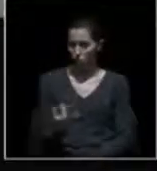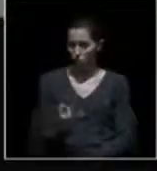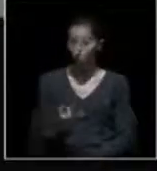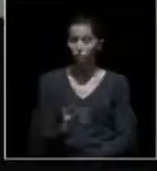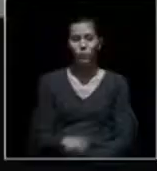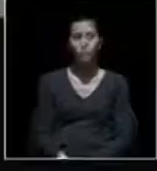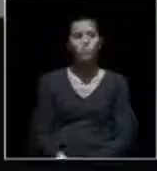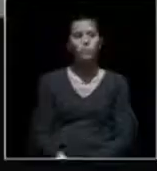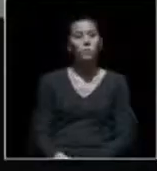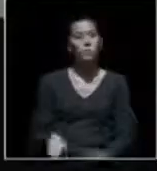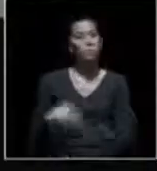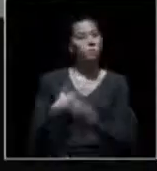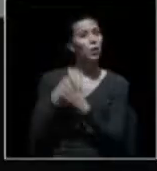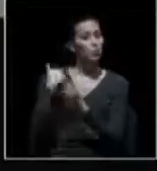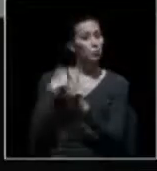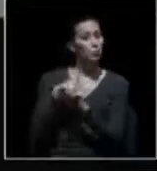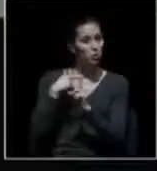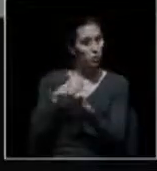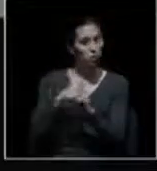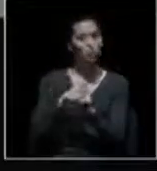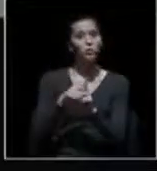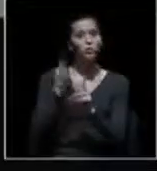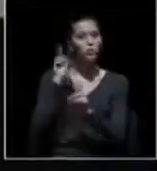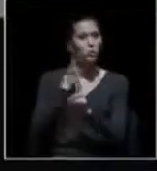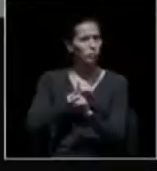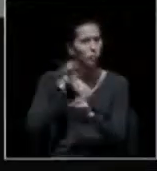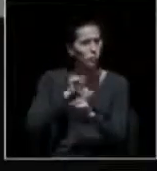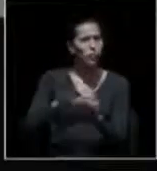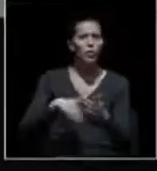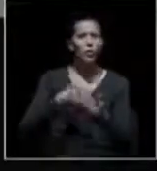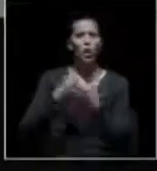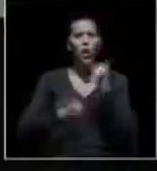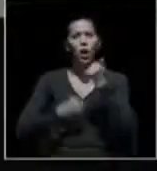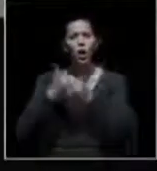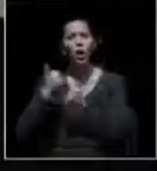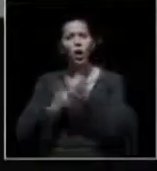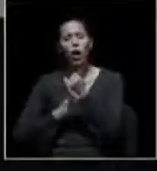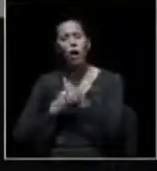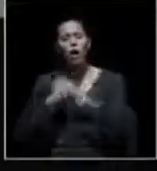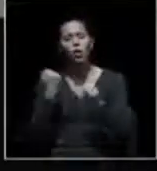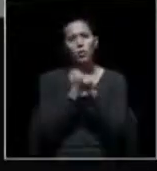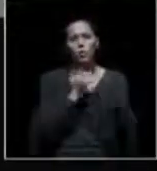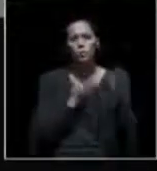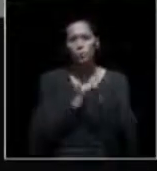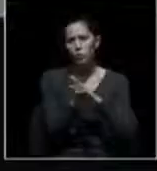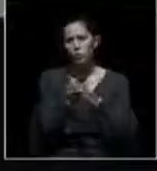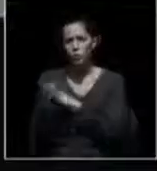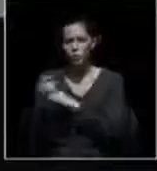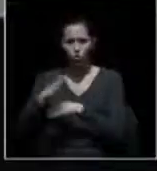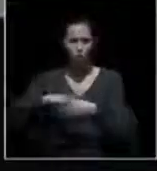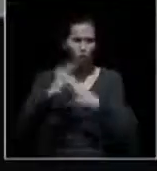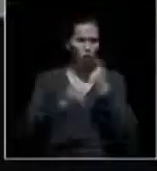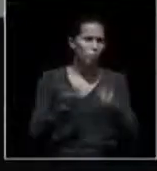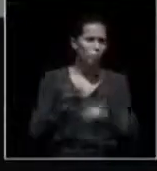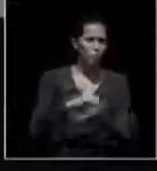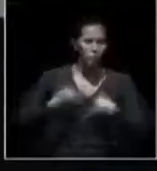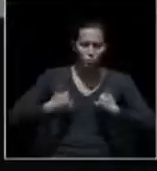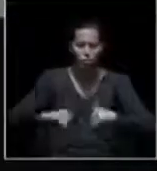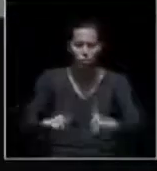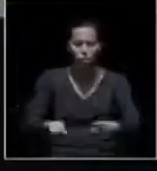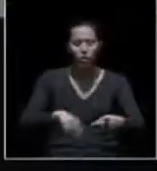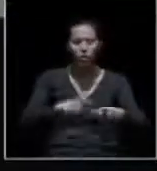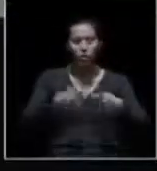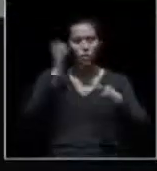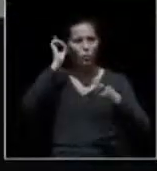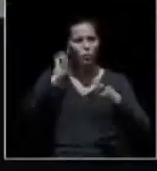Naturalmente valorizamos a conclusão de procedimentos concursais para a admissão de trabalhadores em algumas áreas, por exemplo, os cantoneiros, bombeiros,